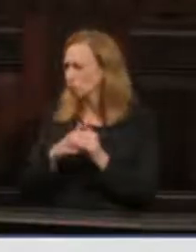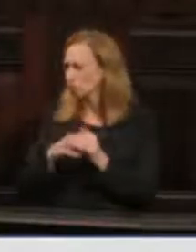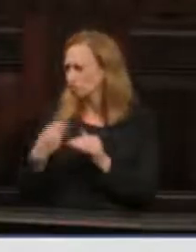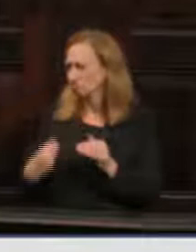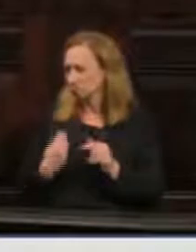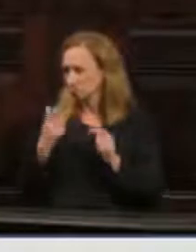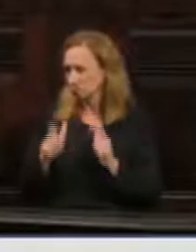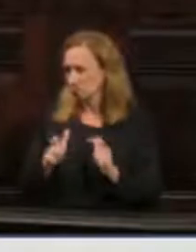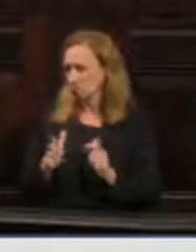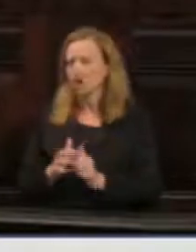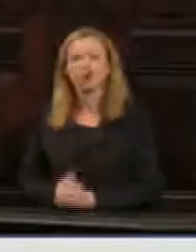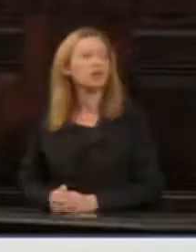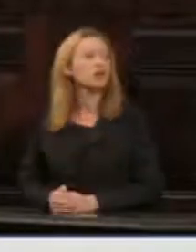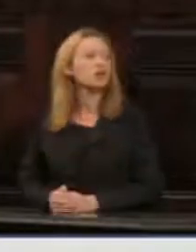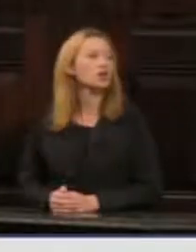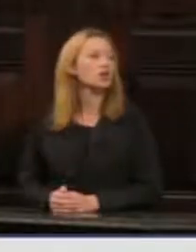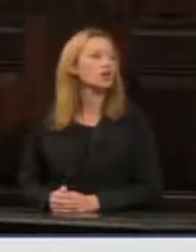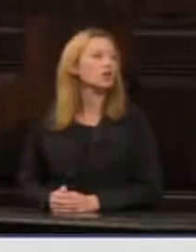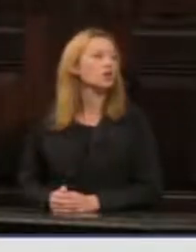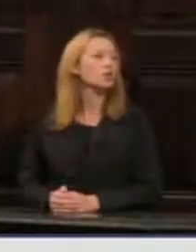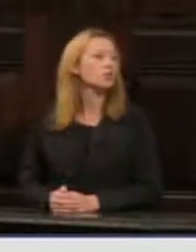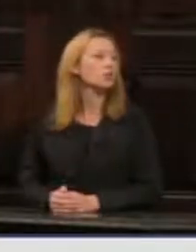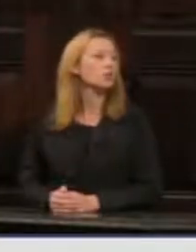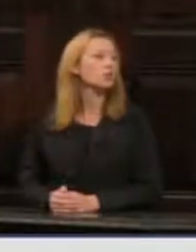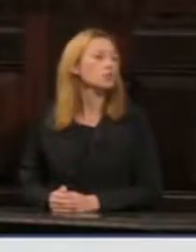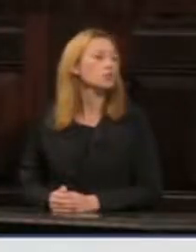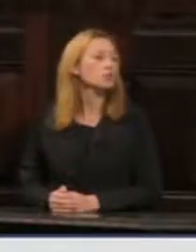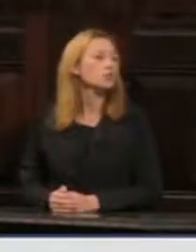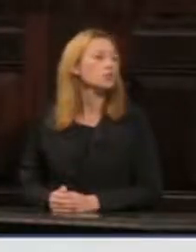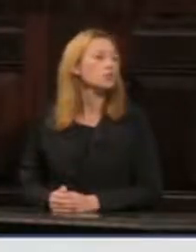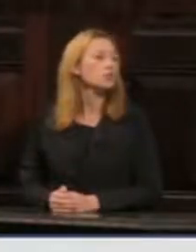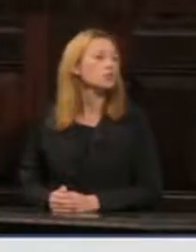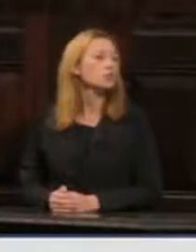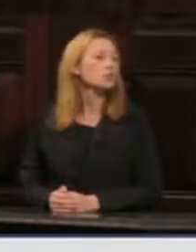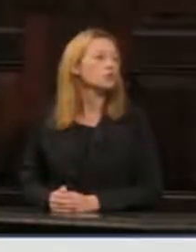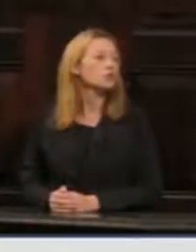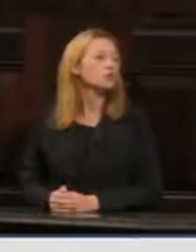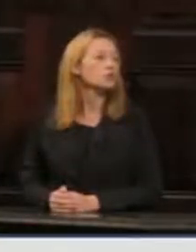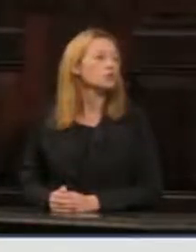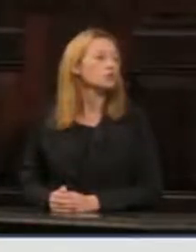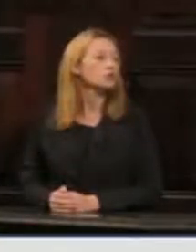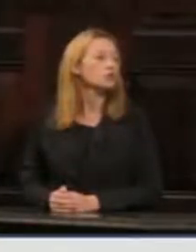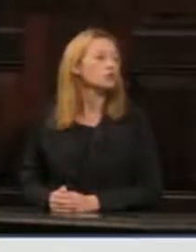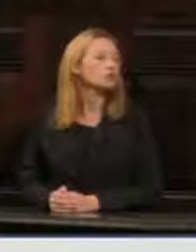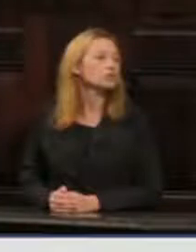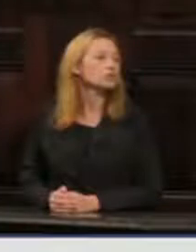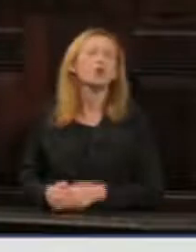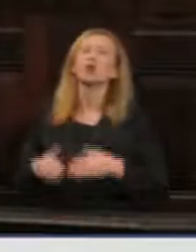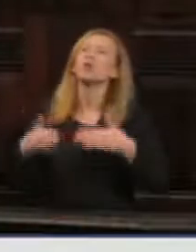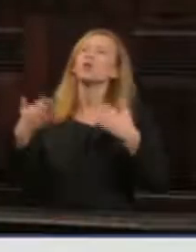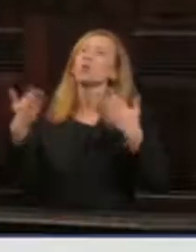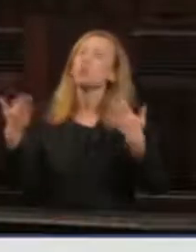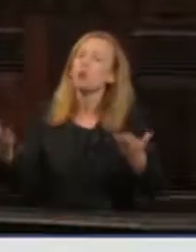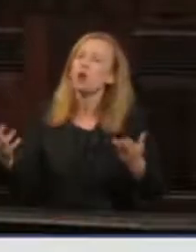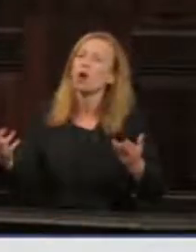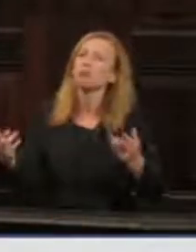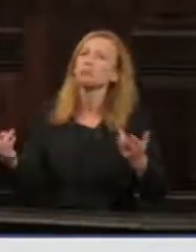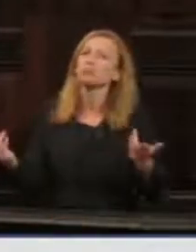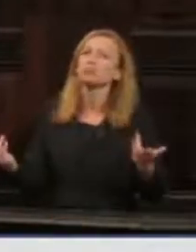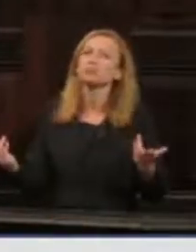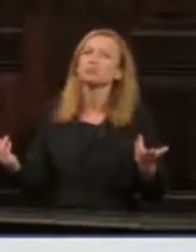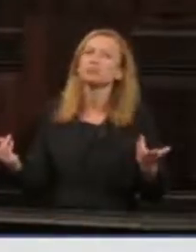presentes. Qual é a utilidade da gente ter deputados presos empossados na